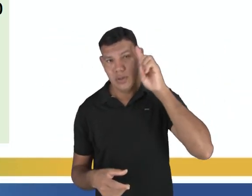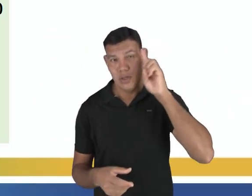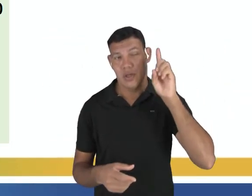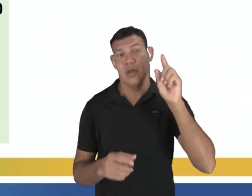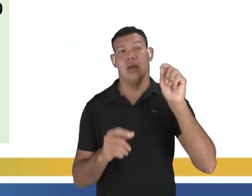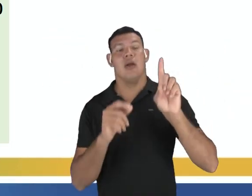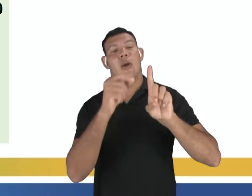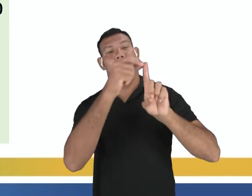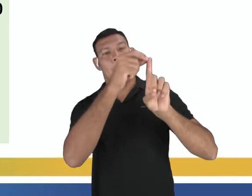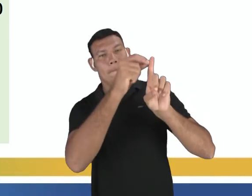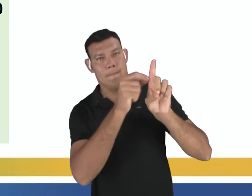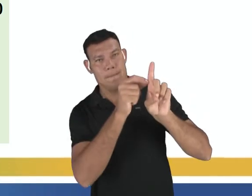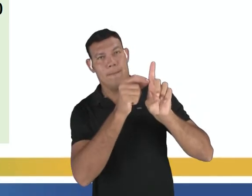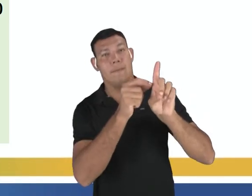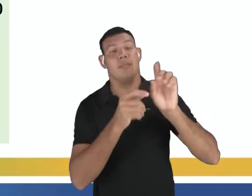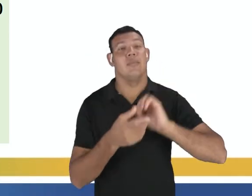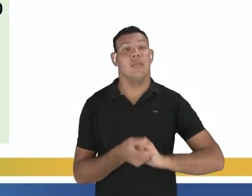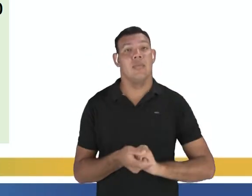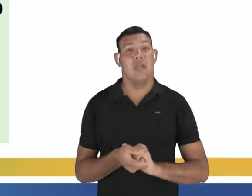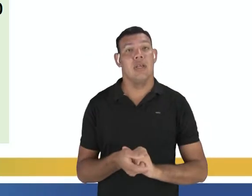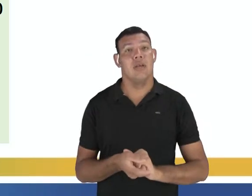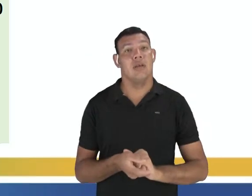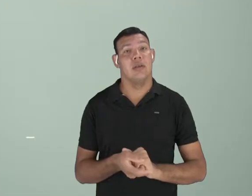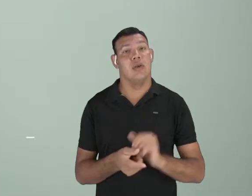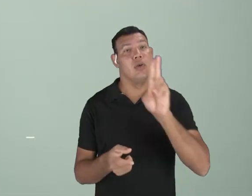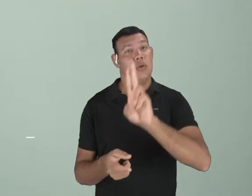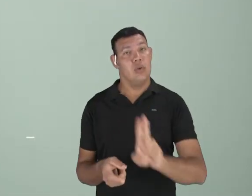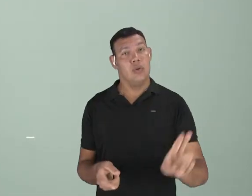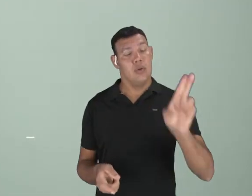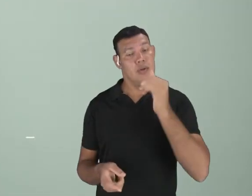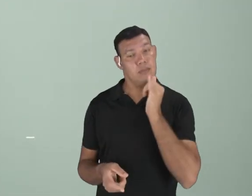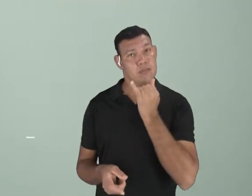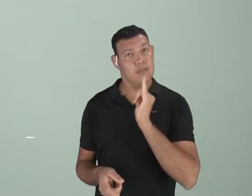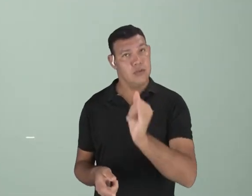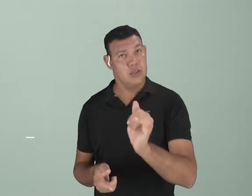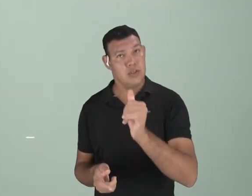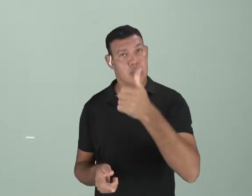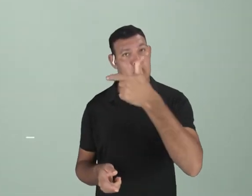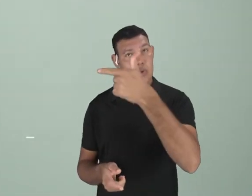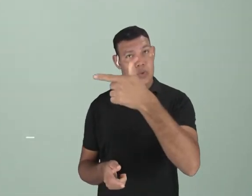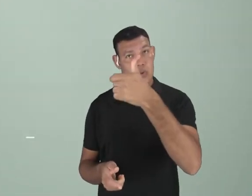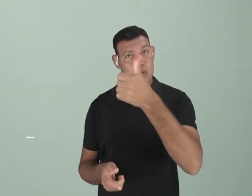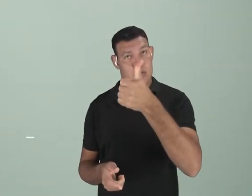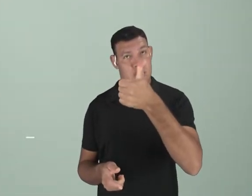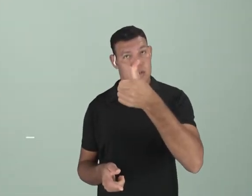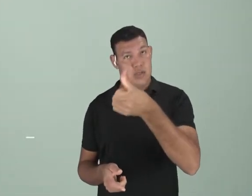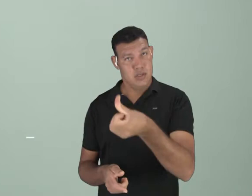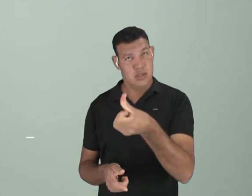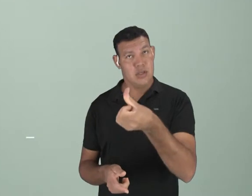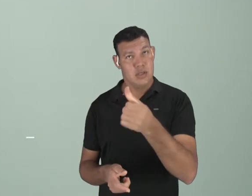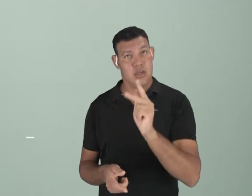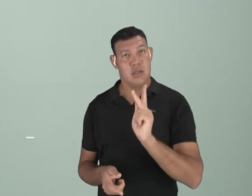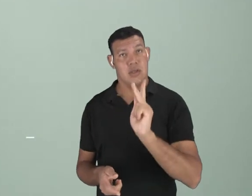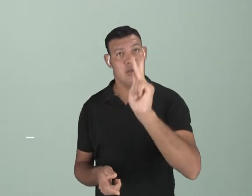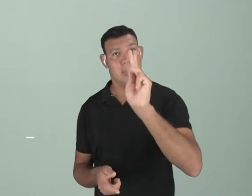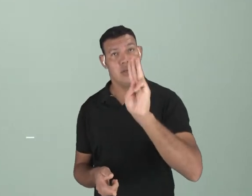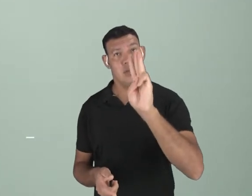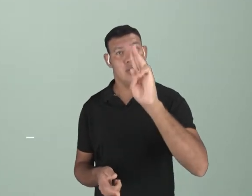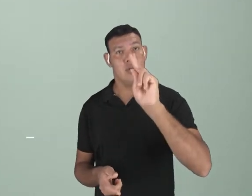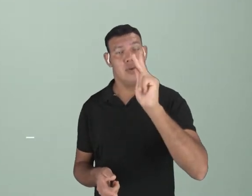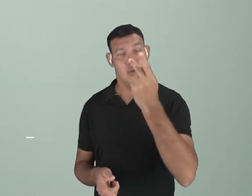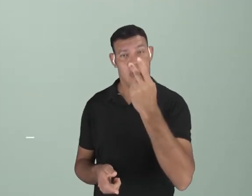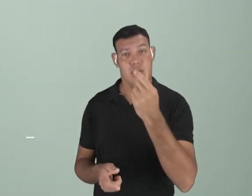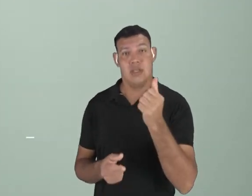durante 30 dias, e com aquela potência, ele vai gastar 216 kWh, tá? Se eu quisesse transformar isso